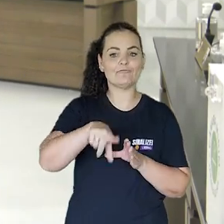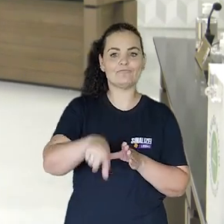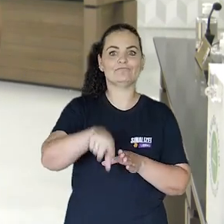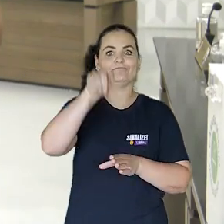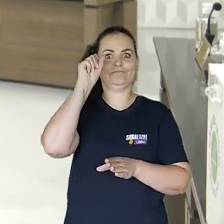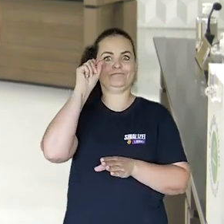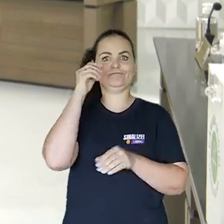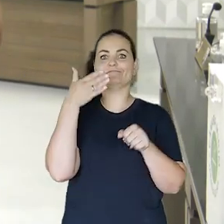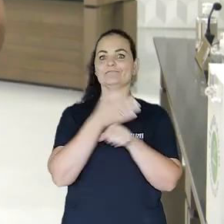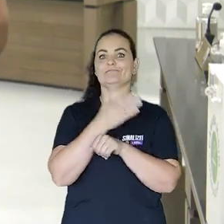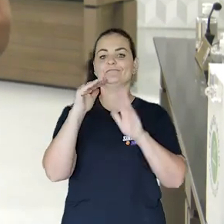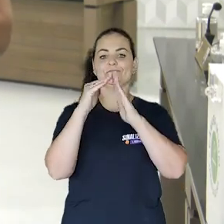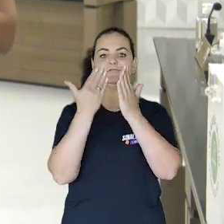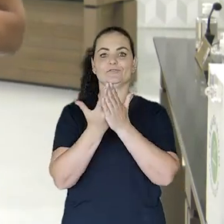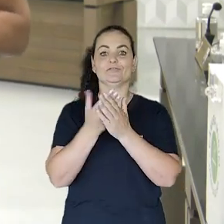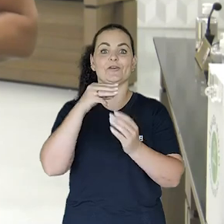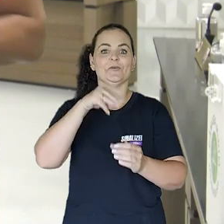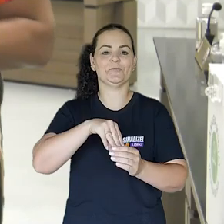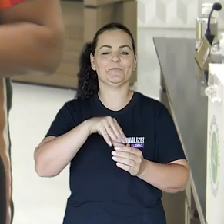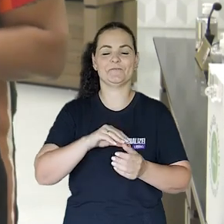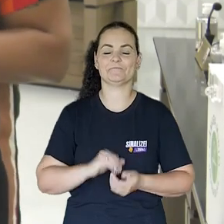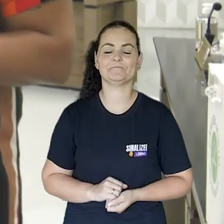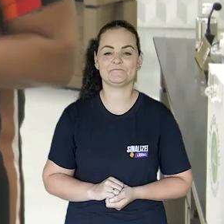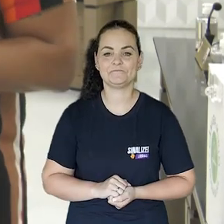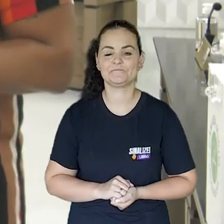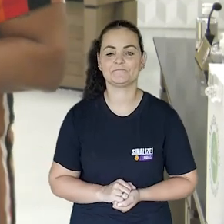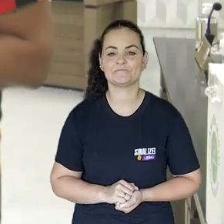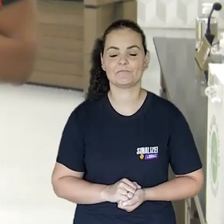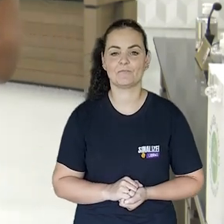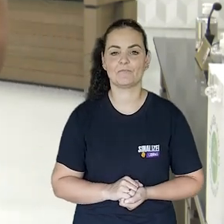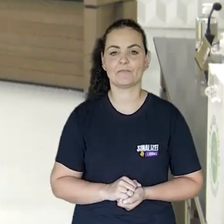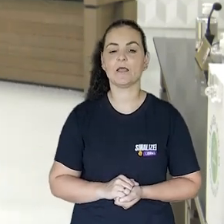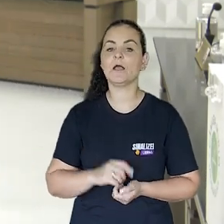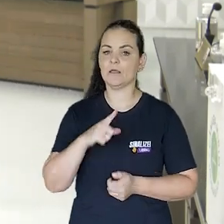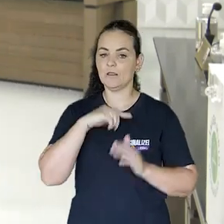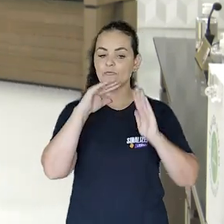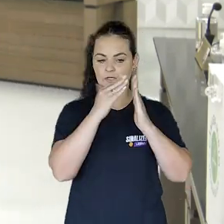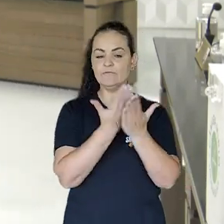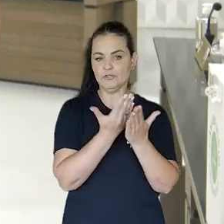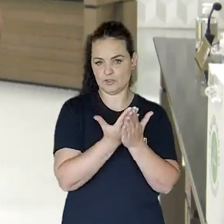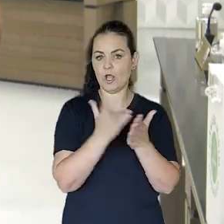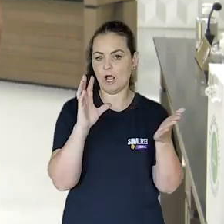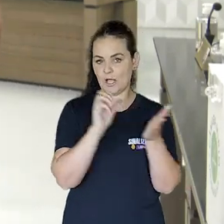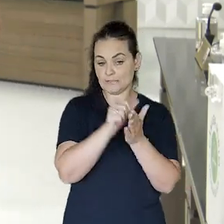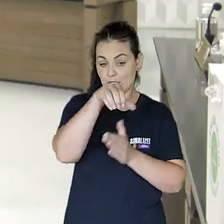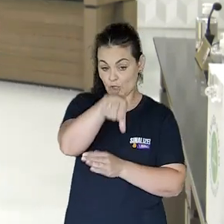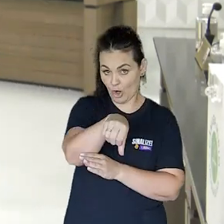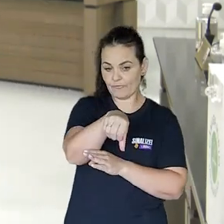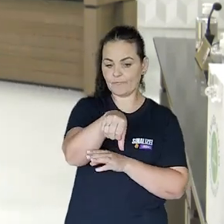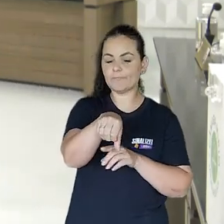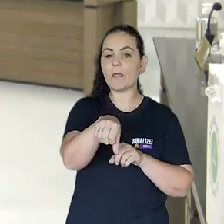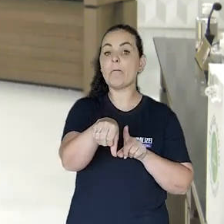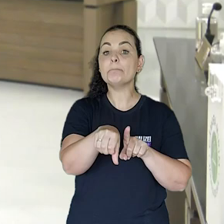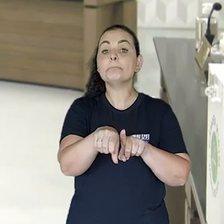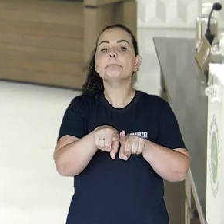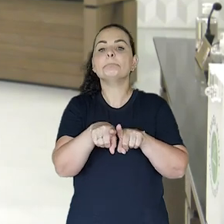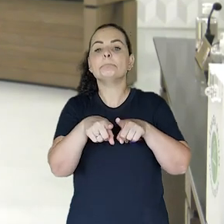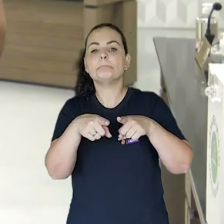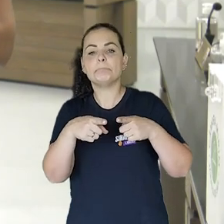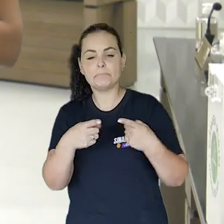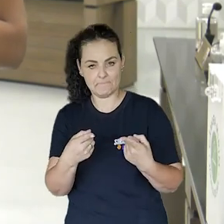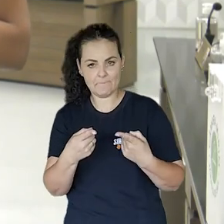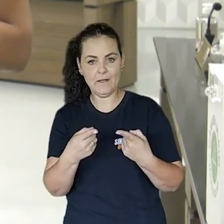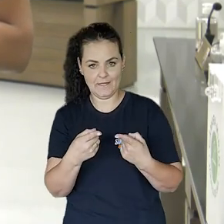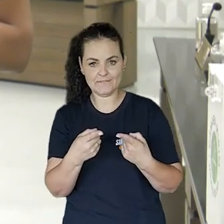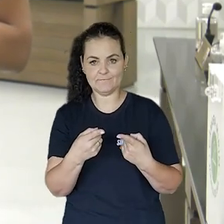municipal de ensino. Isso mesmo. Então, apenas entre as 9 escolas, né, que não estiveram participando do Vereador Mirim no